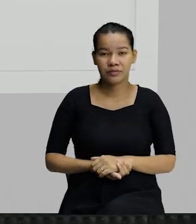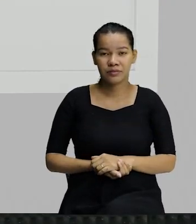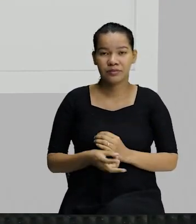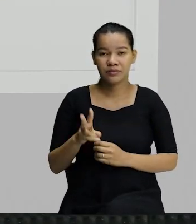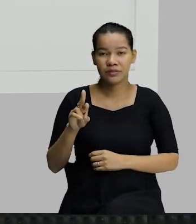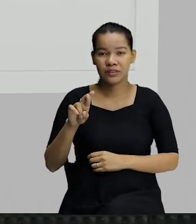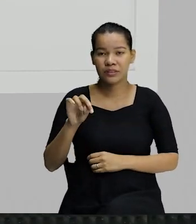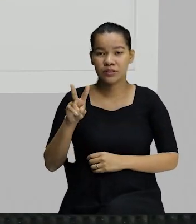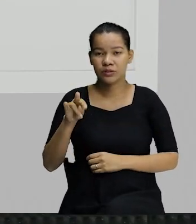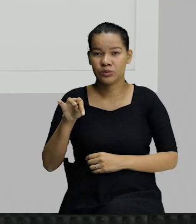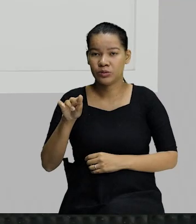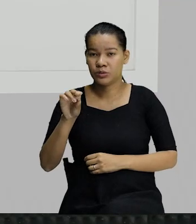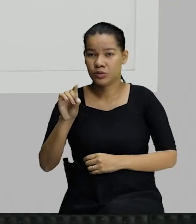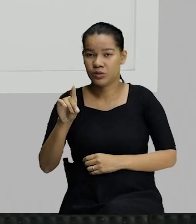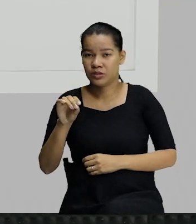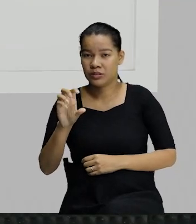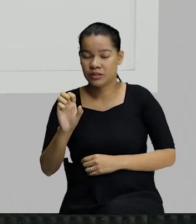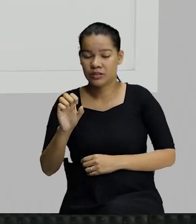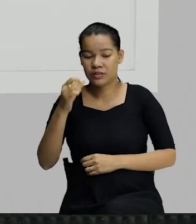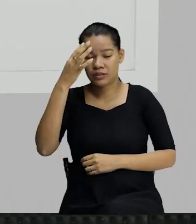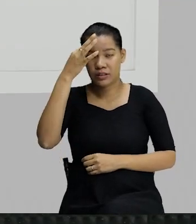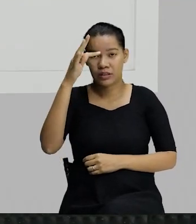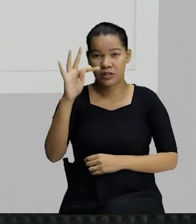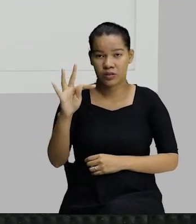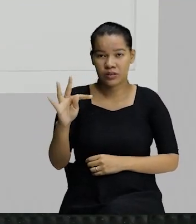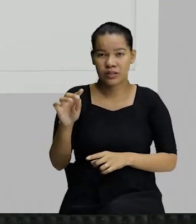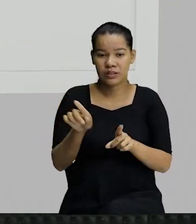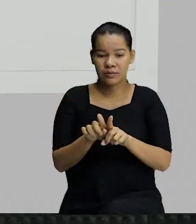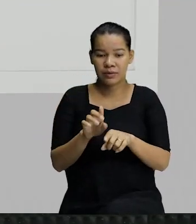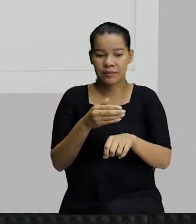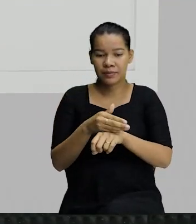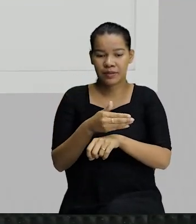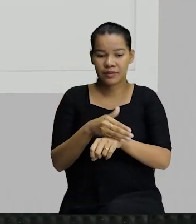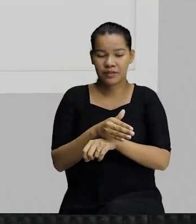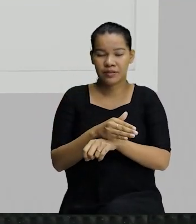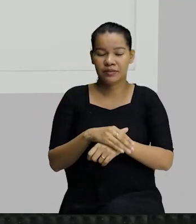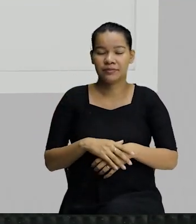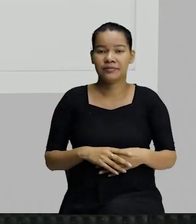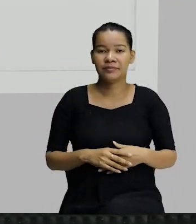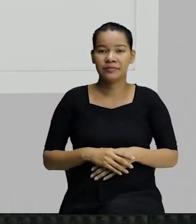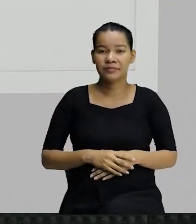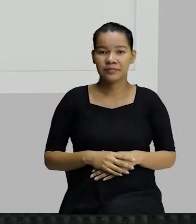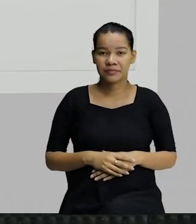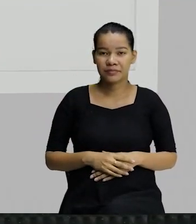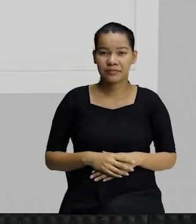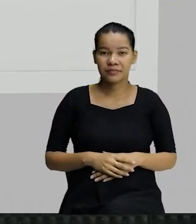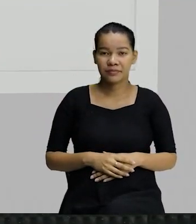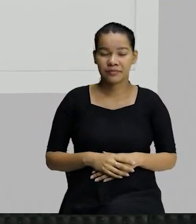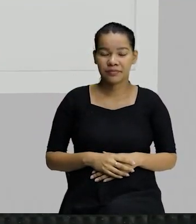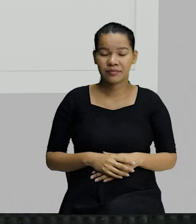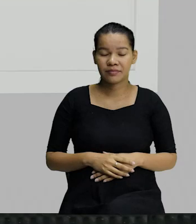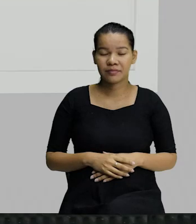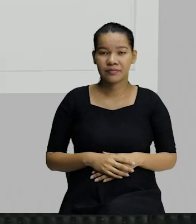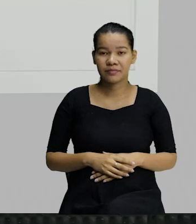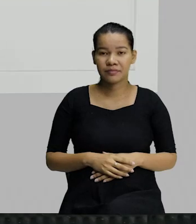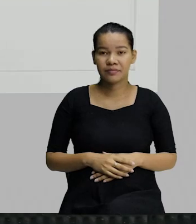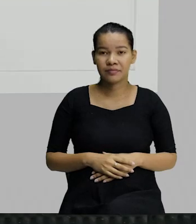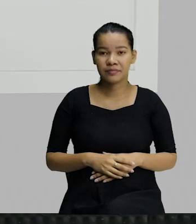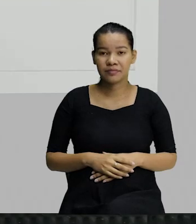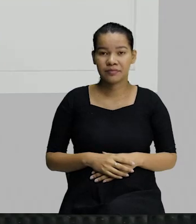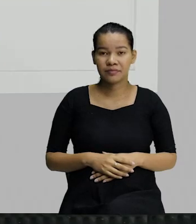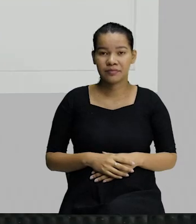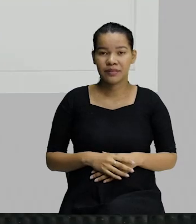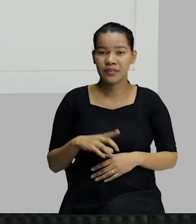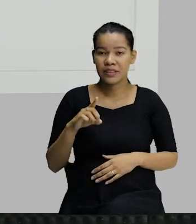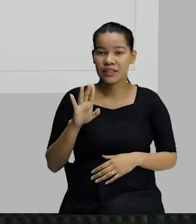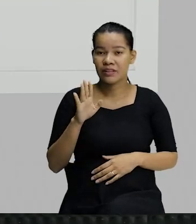virtudes teóricas e virtudes práticas, as famosas virtudes dianoéticas e as virtudes éticas, por assim dizer. E